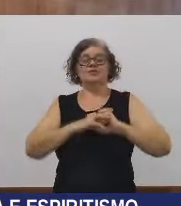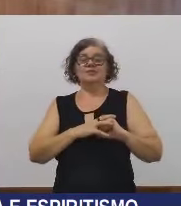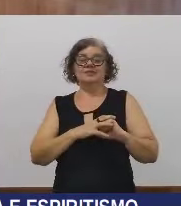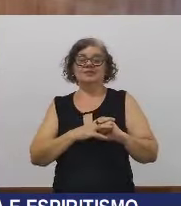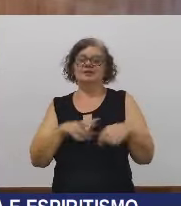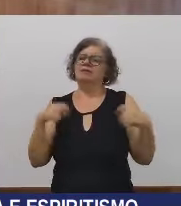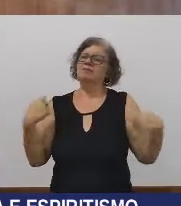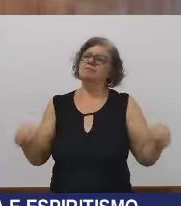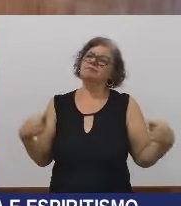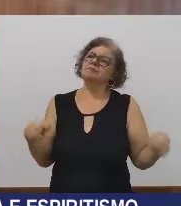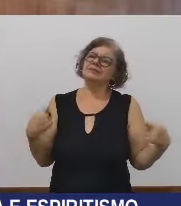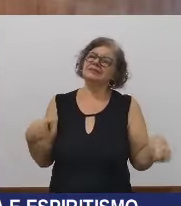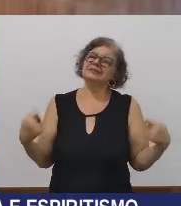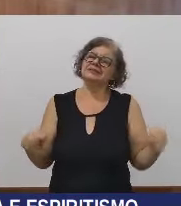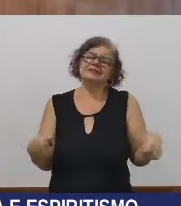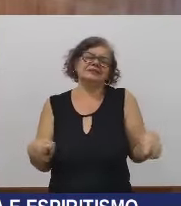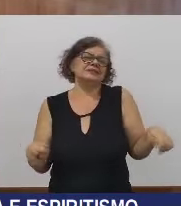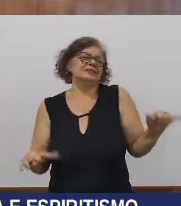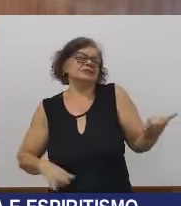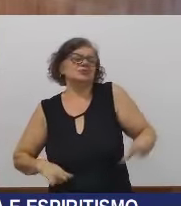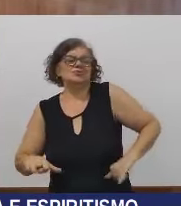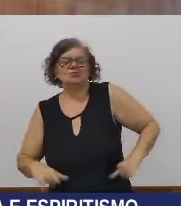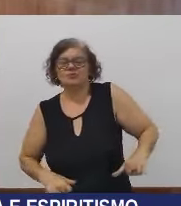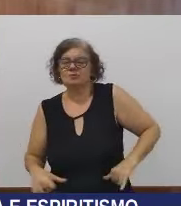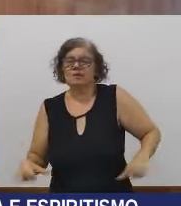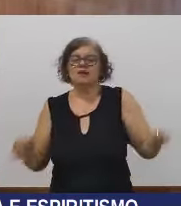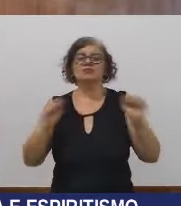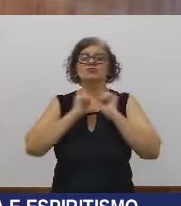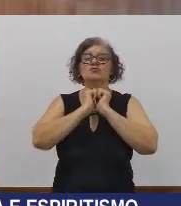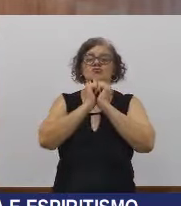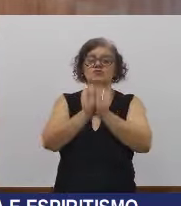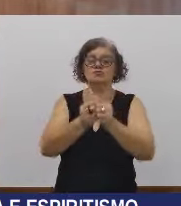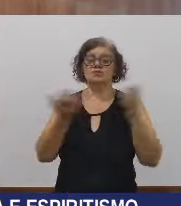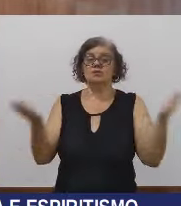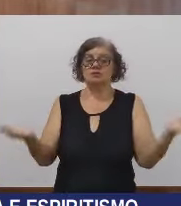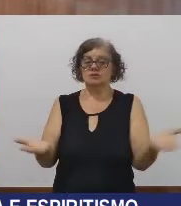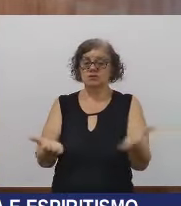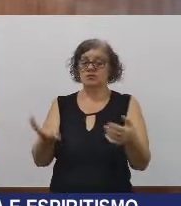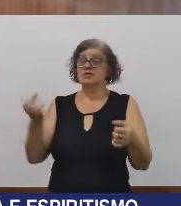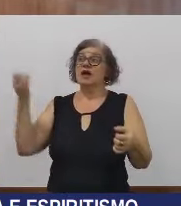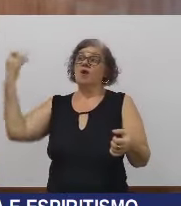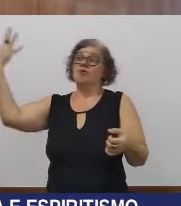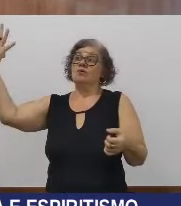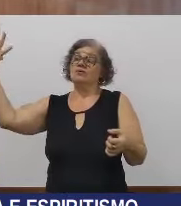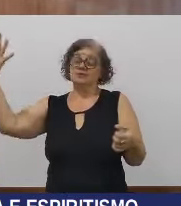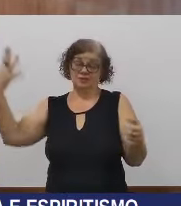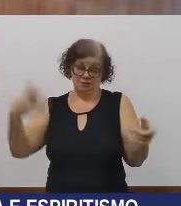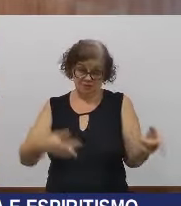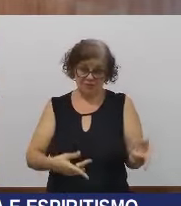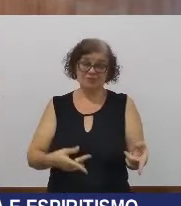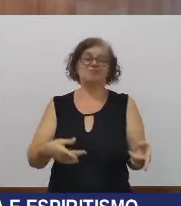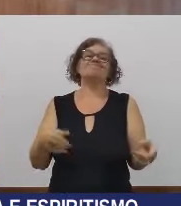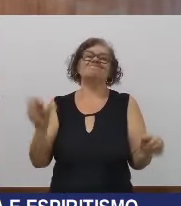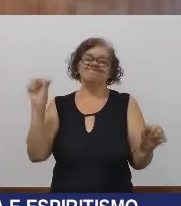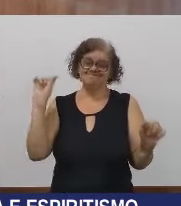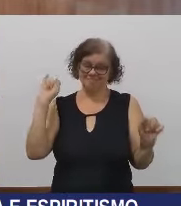aprendemos. Mas é necessário a dor, o sofrimento? Não. Na nossa condição espiritual, infelizmente, ainda